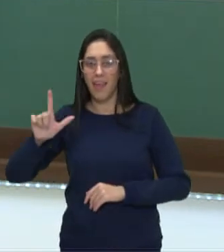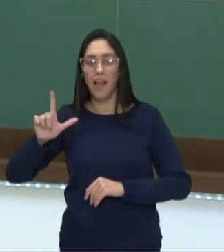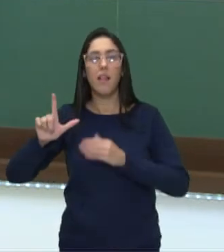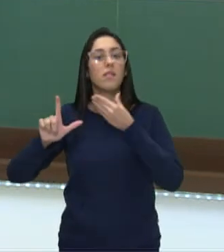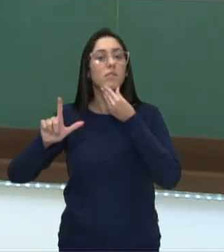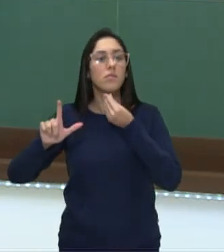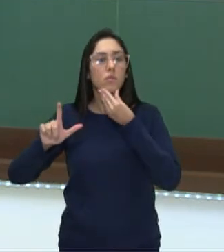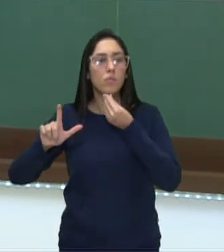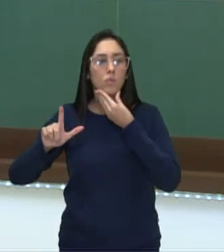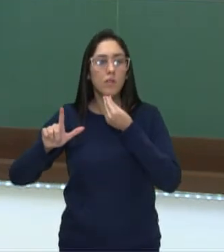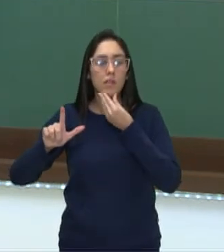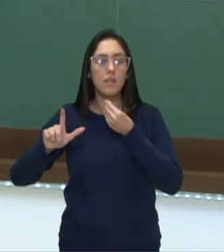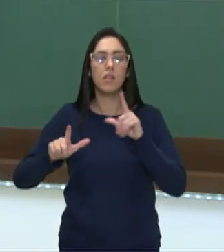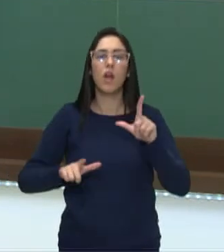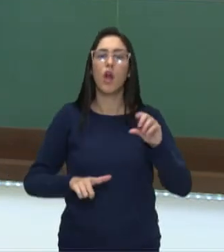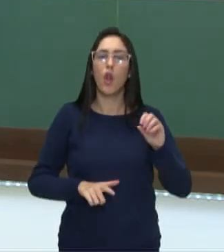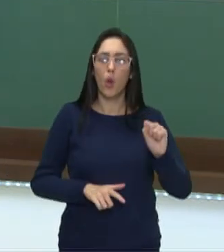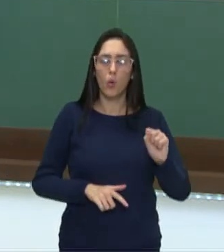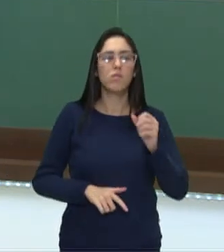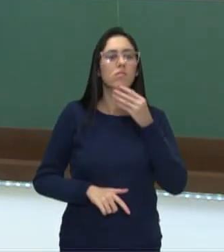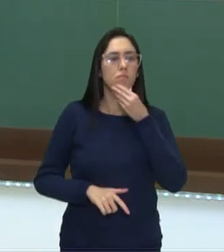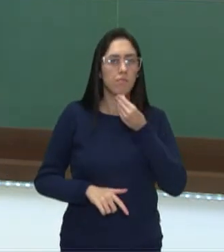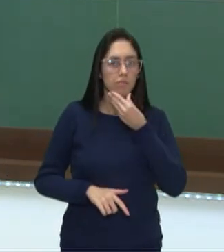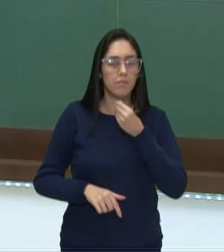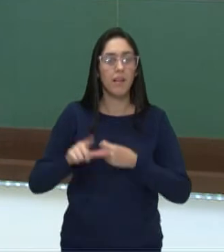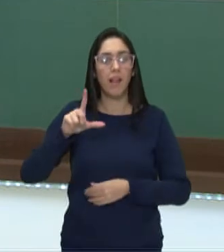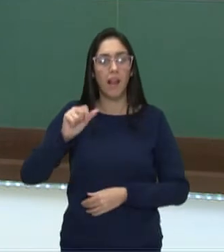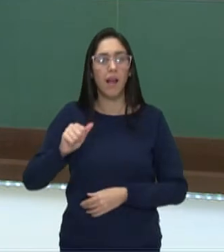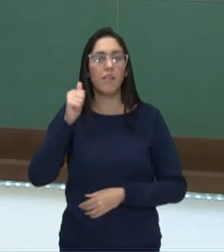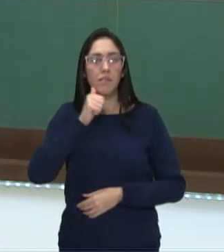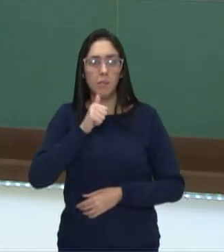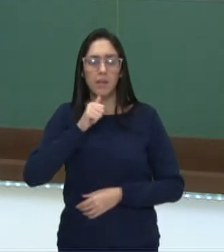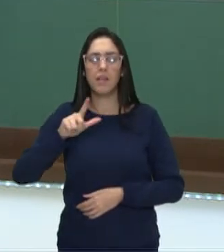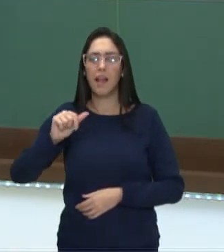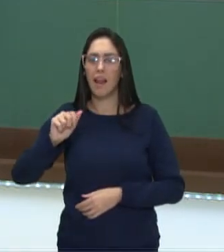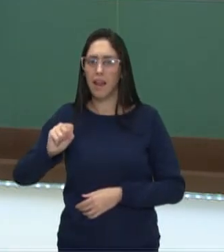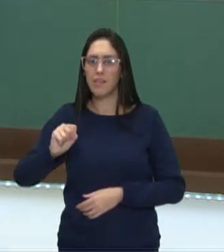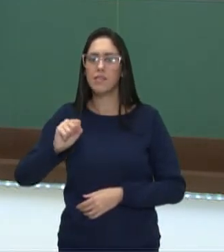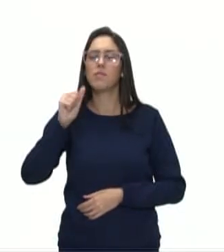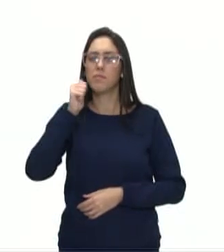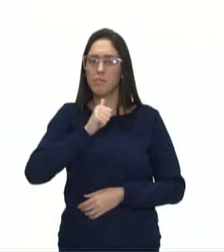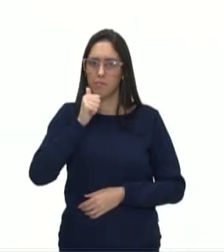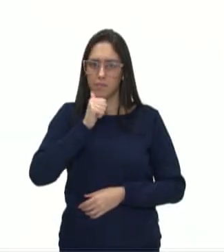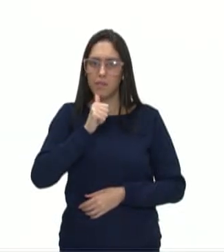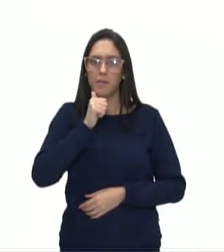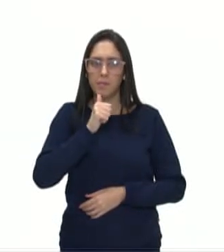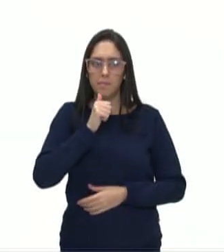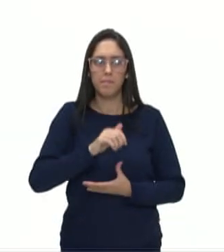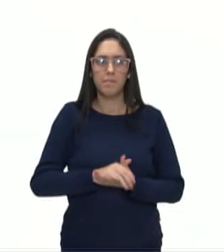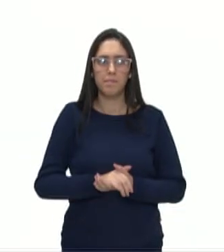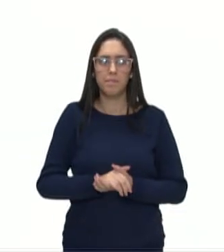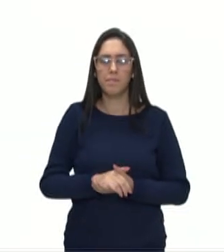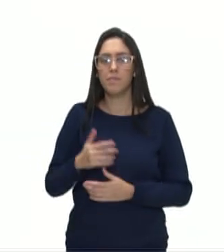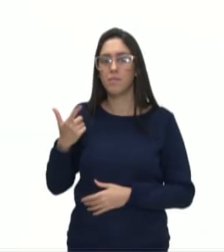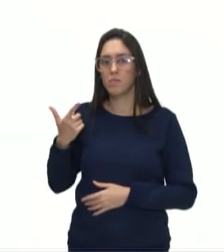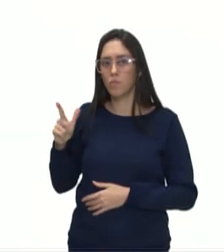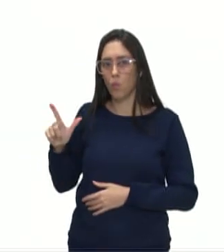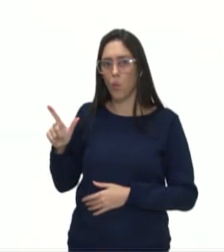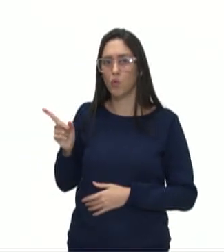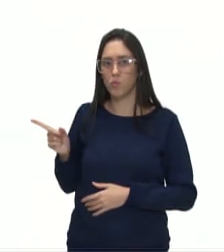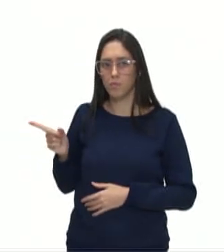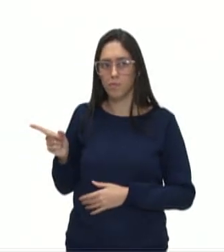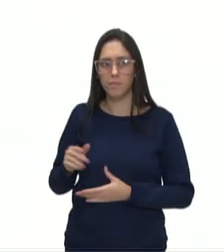plural. La e las, forma feminina, singular e plural. E los indeterminantes,